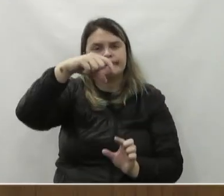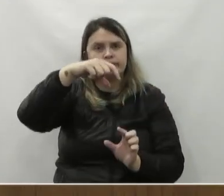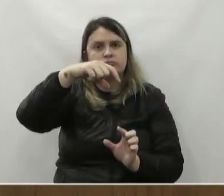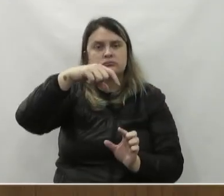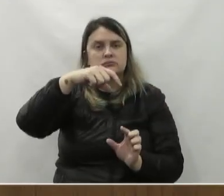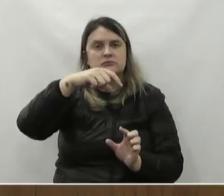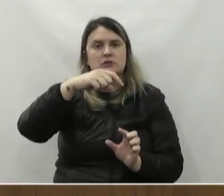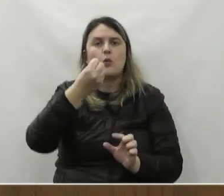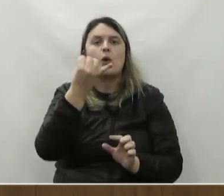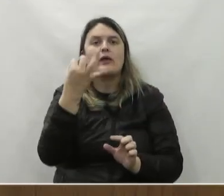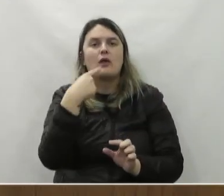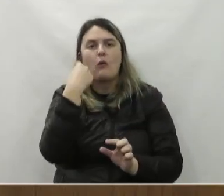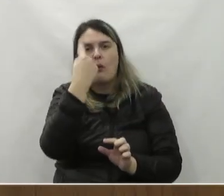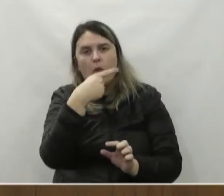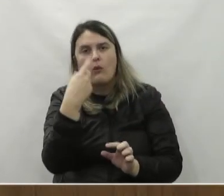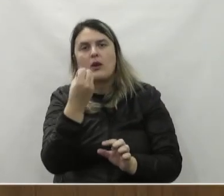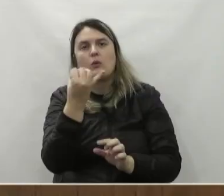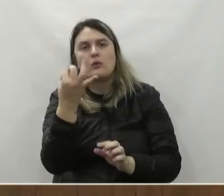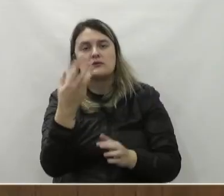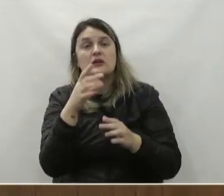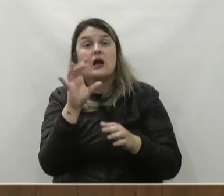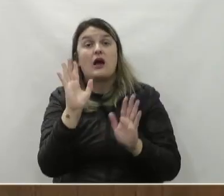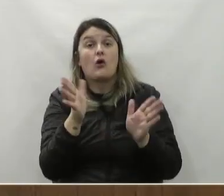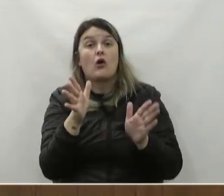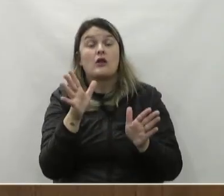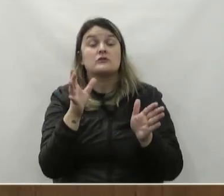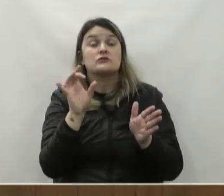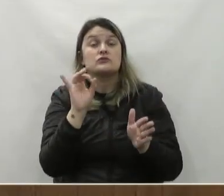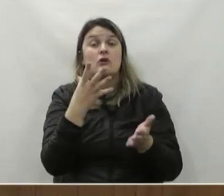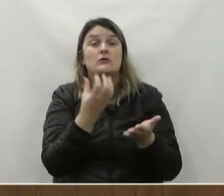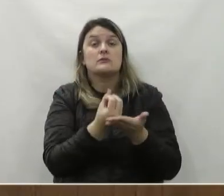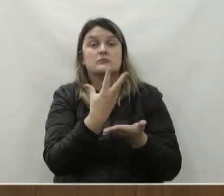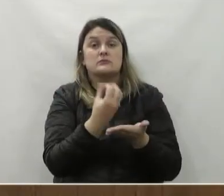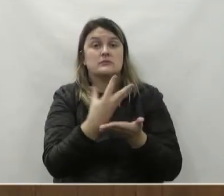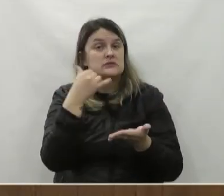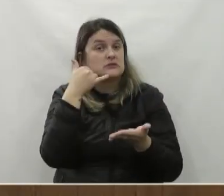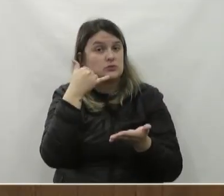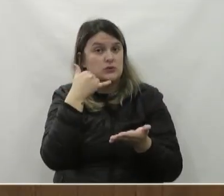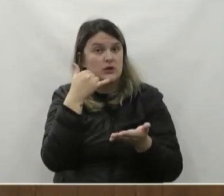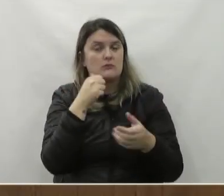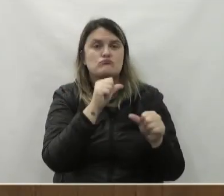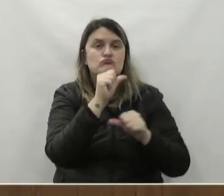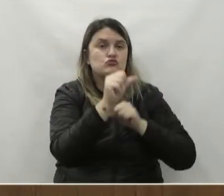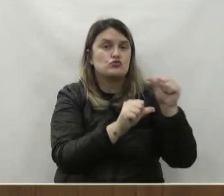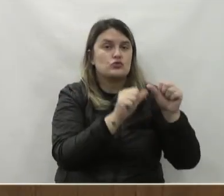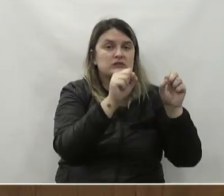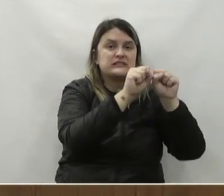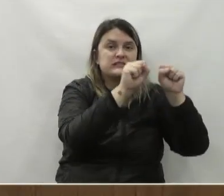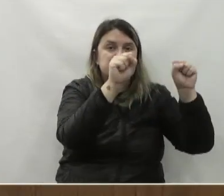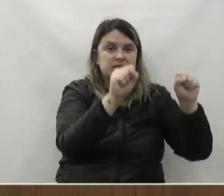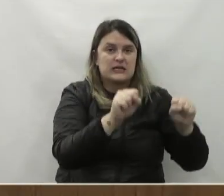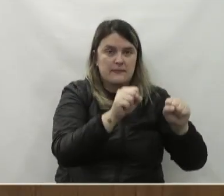sim apenas via aplicativo. Justificativa. Houve alterações no sistema que